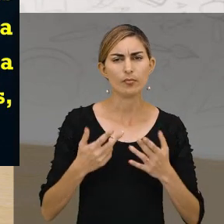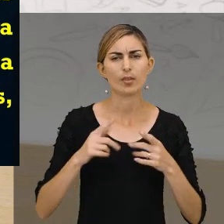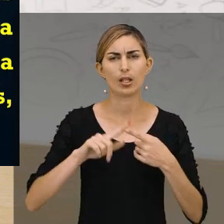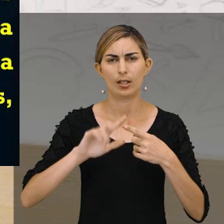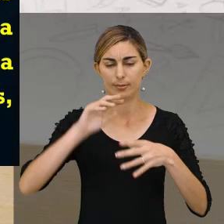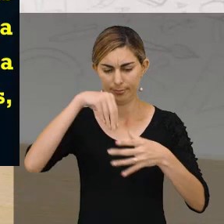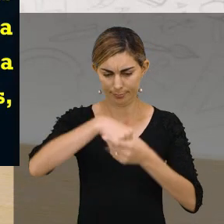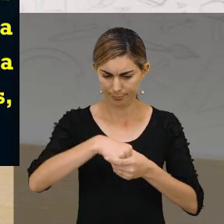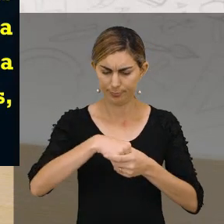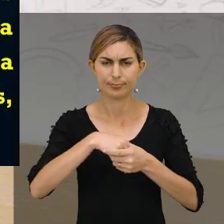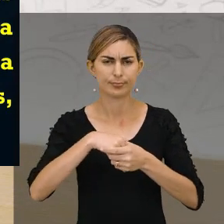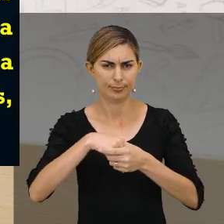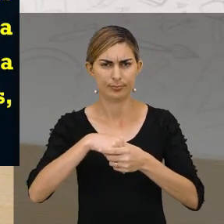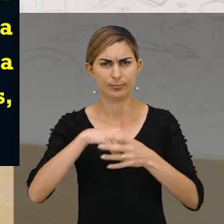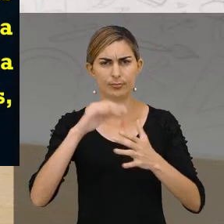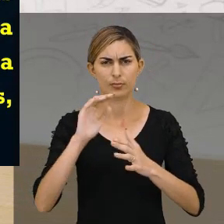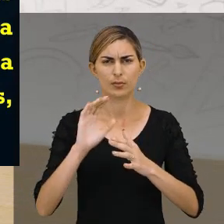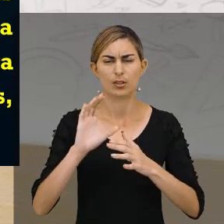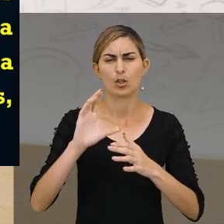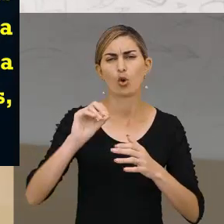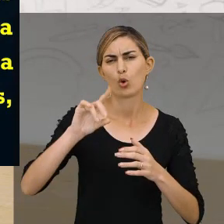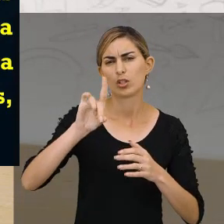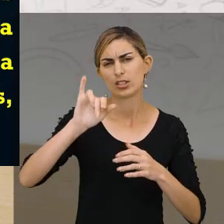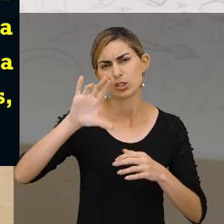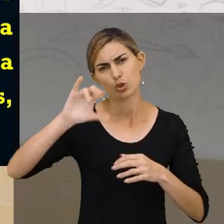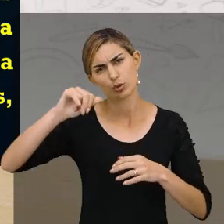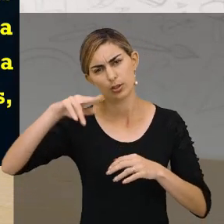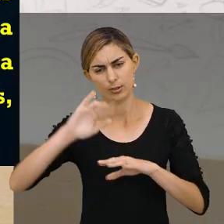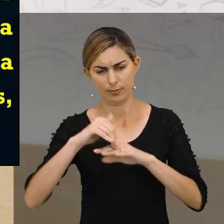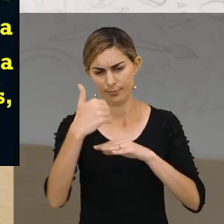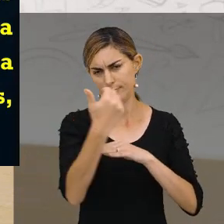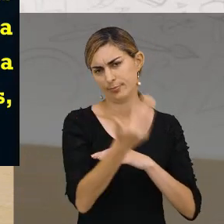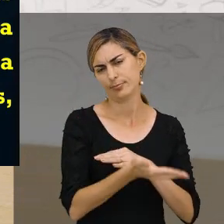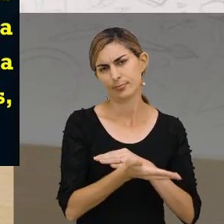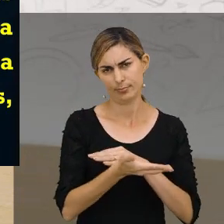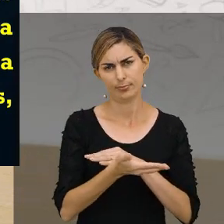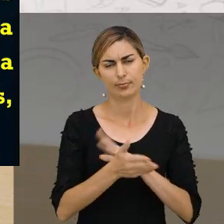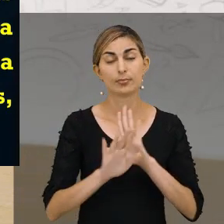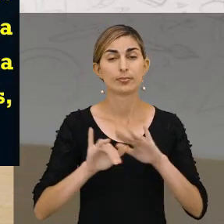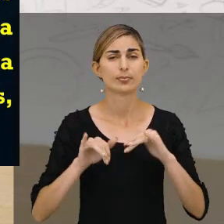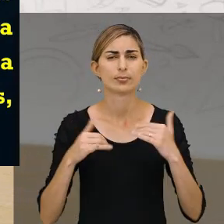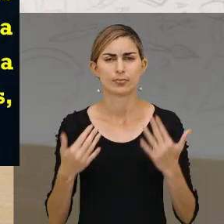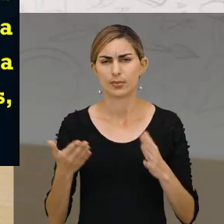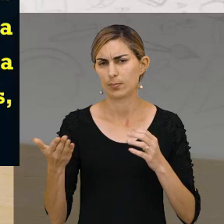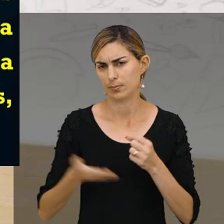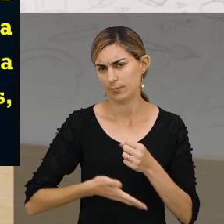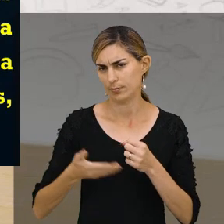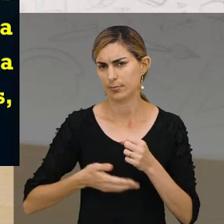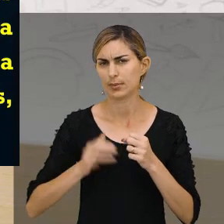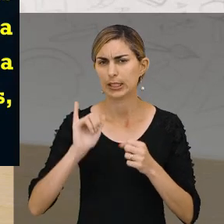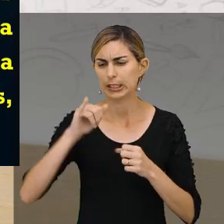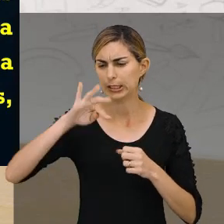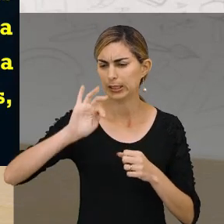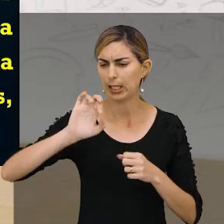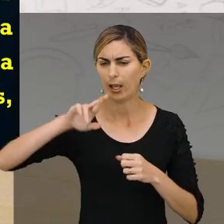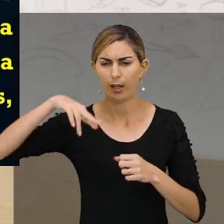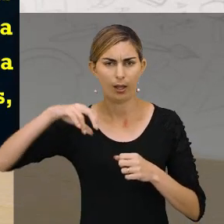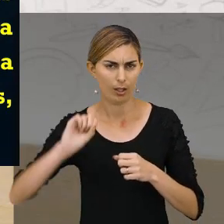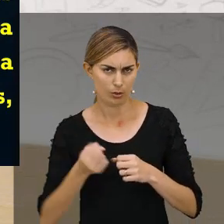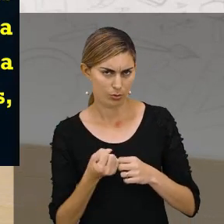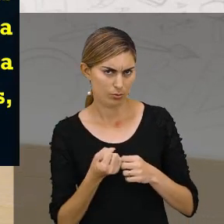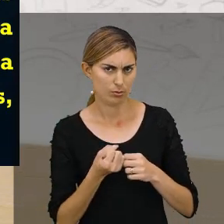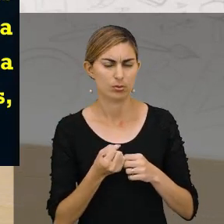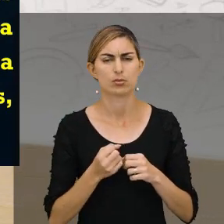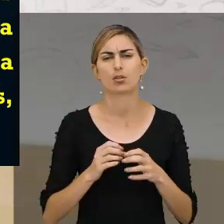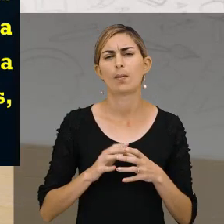os internos e os condicionantes externos. Então, basicamente, os internos que ele